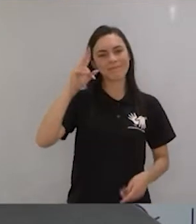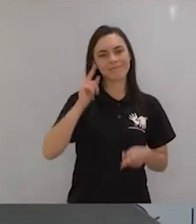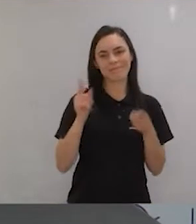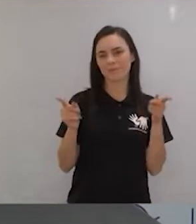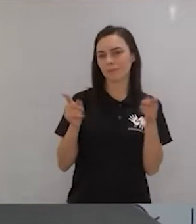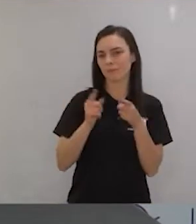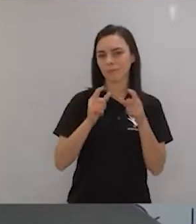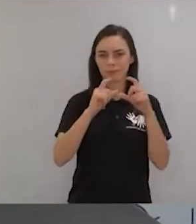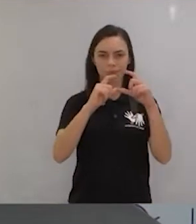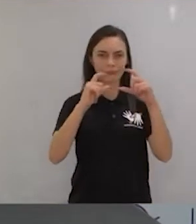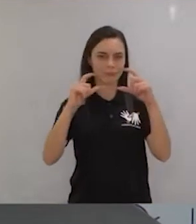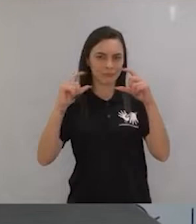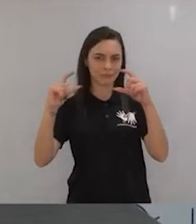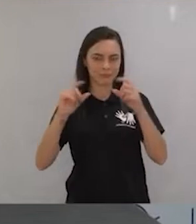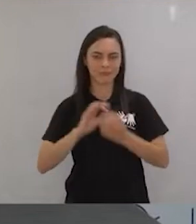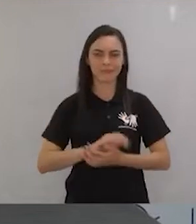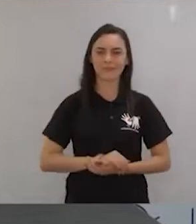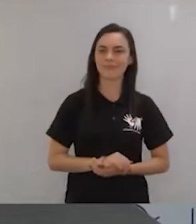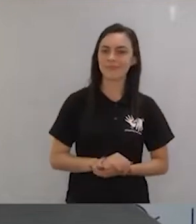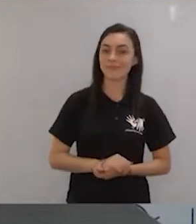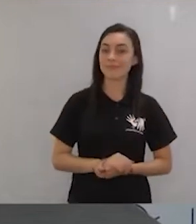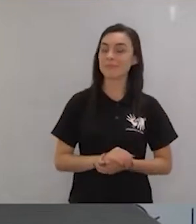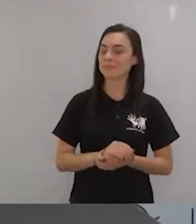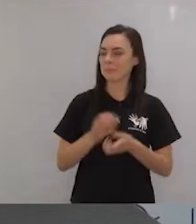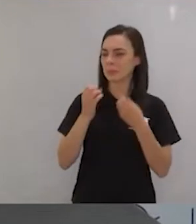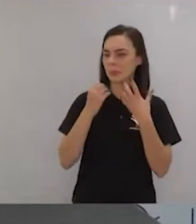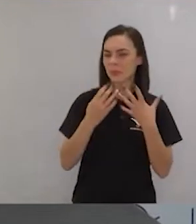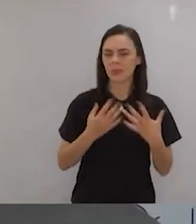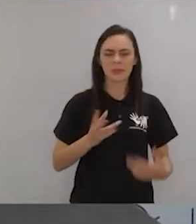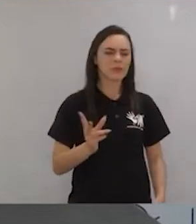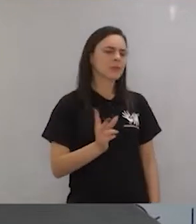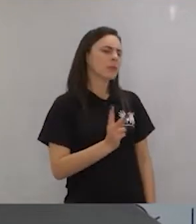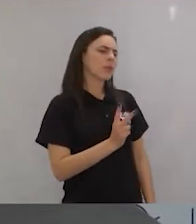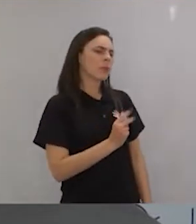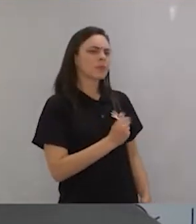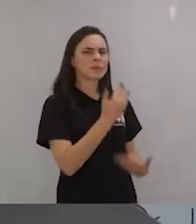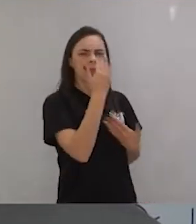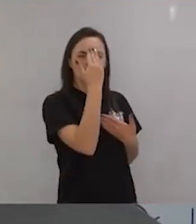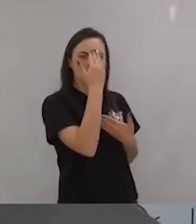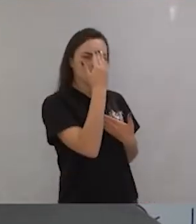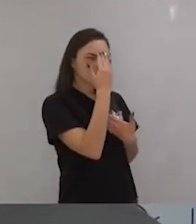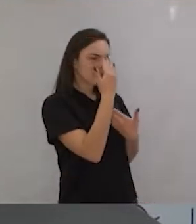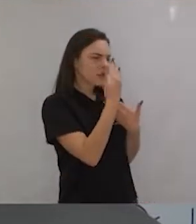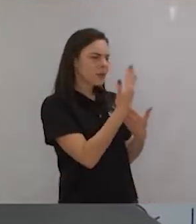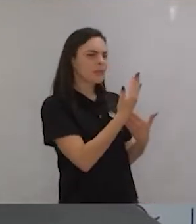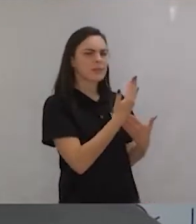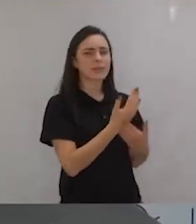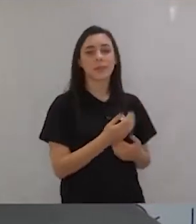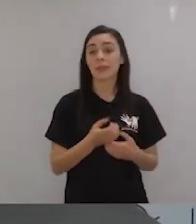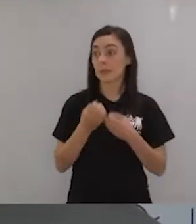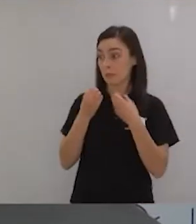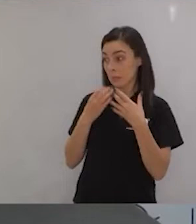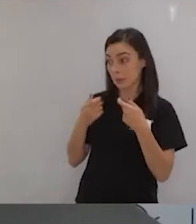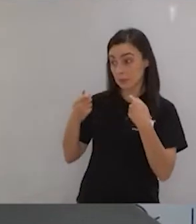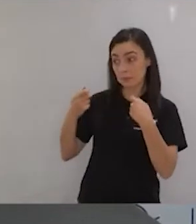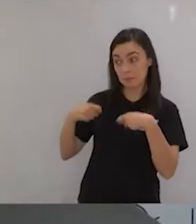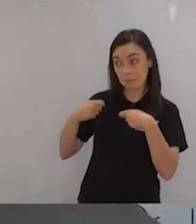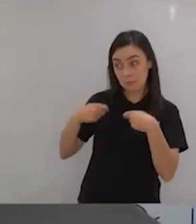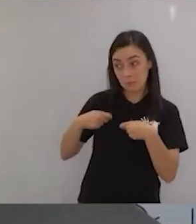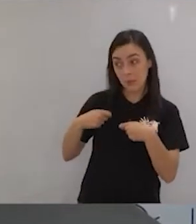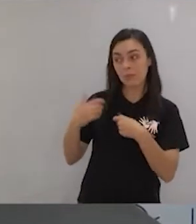história, né? Uma pequena história que é a Tirinha. Muito bem! Nossa, professora Jaque, muito obrigada. Ai, que